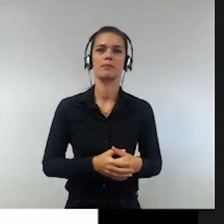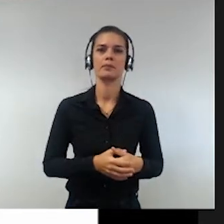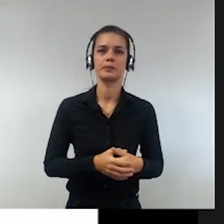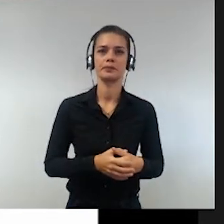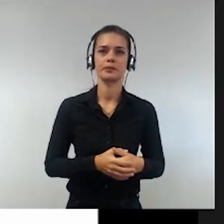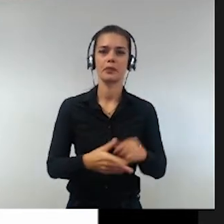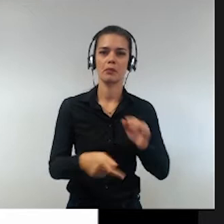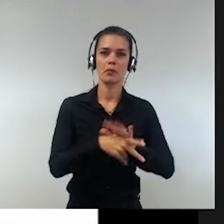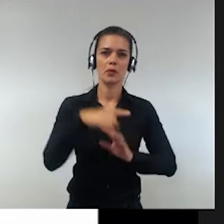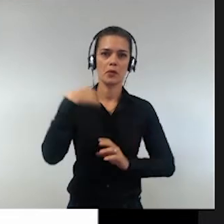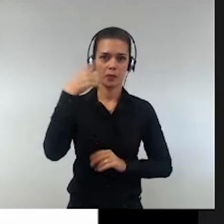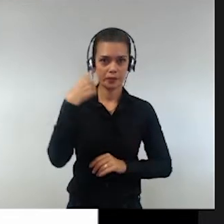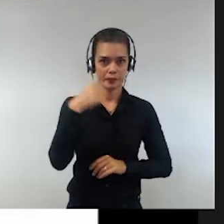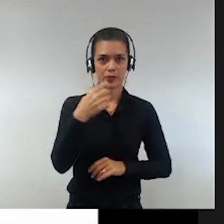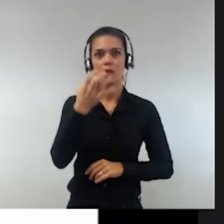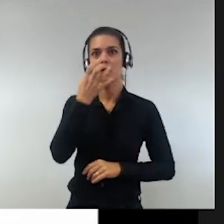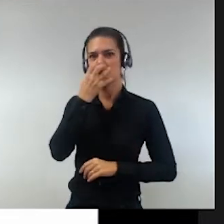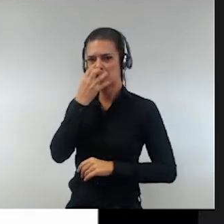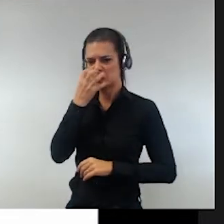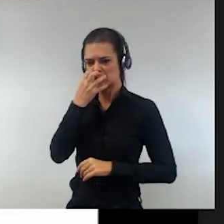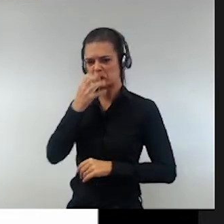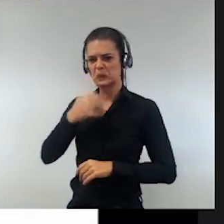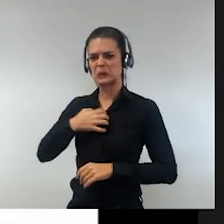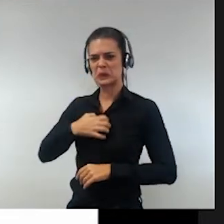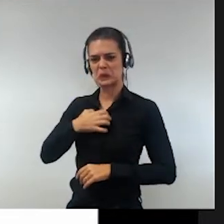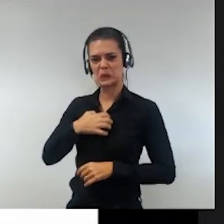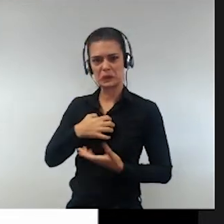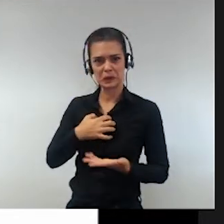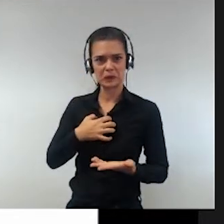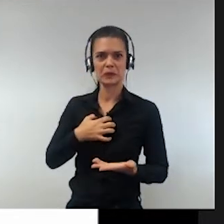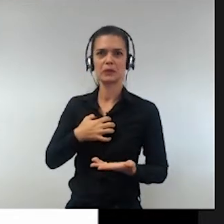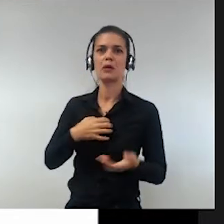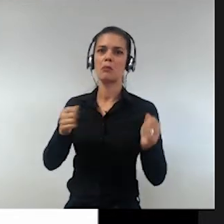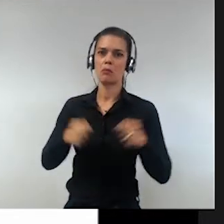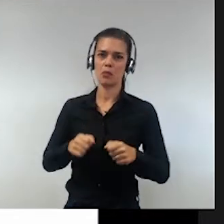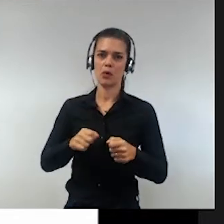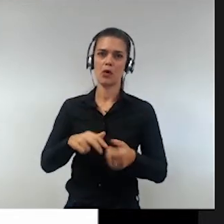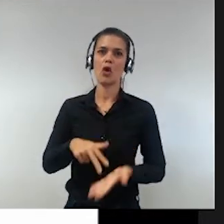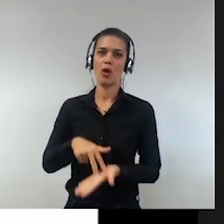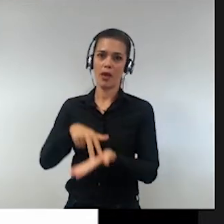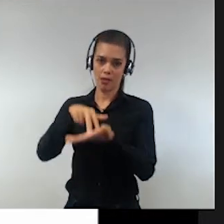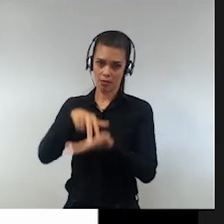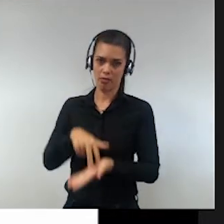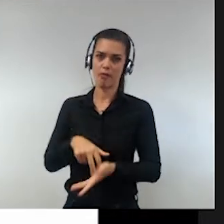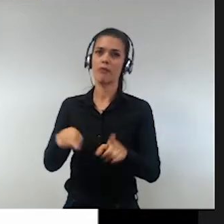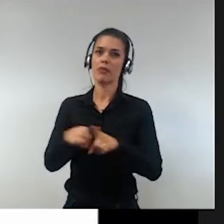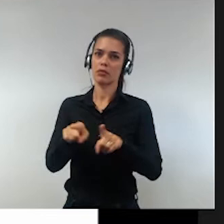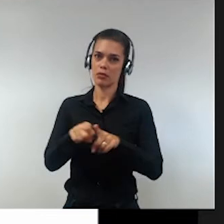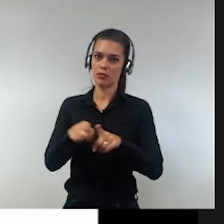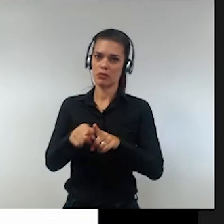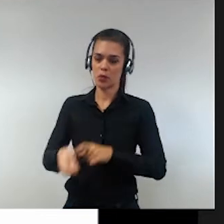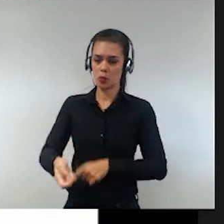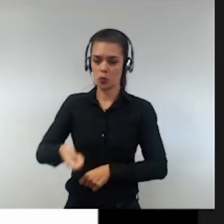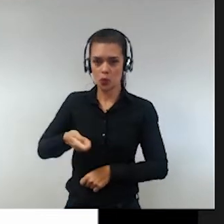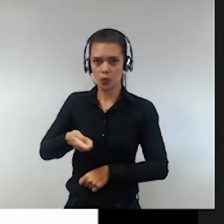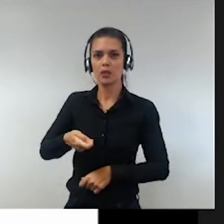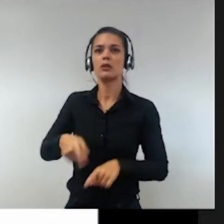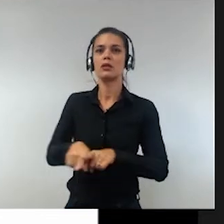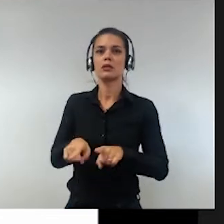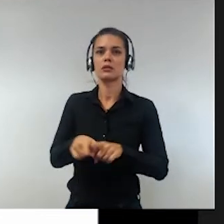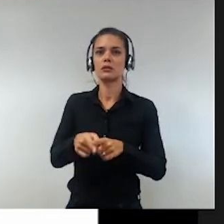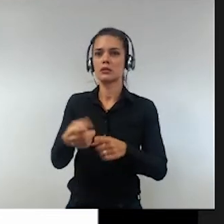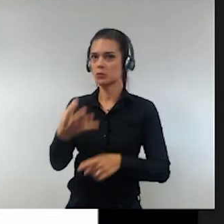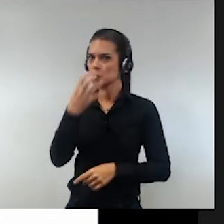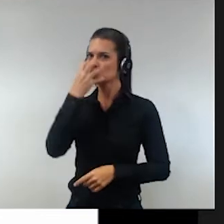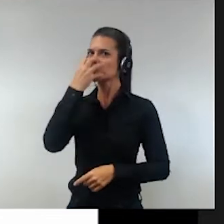Cão bravos devem transitar pelos elevadores e áreas comuns, claro, com a coleira e, claro, com a focinheira. A coleira